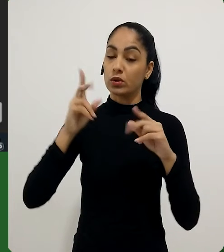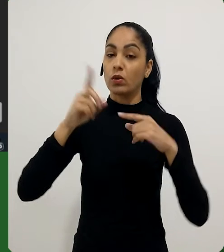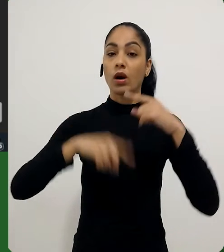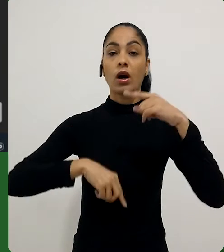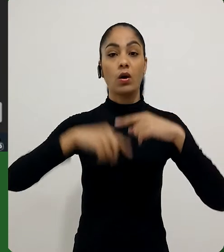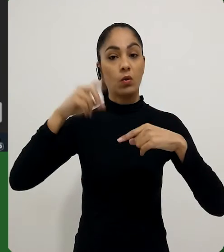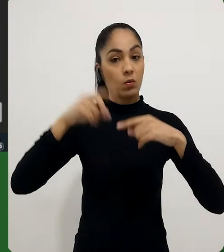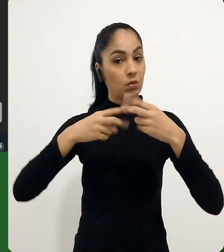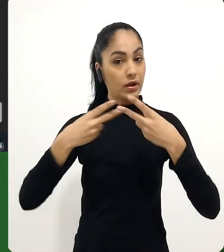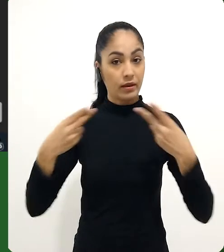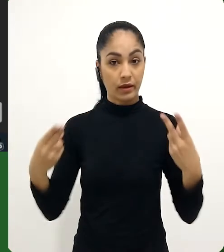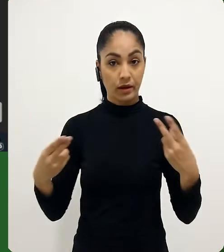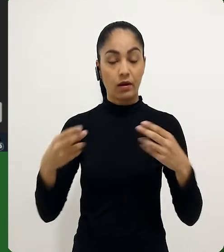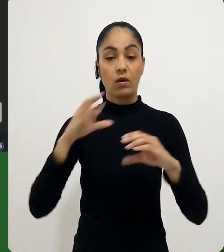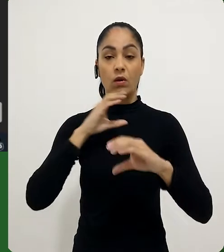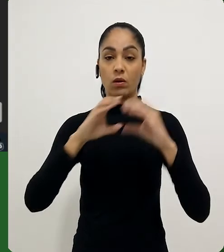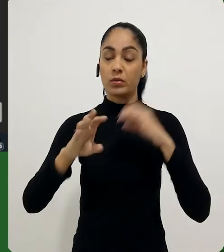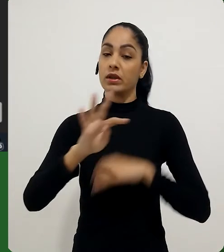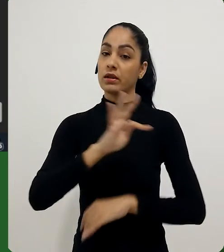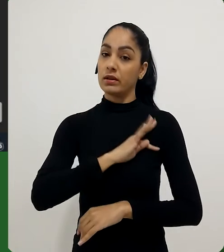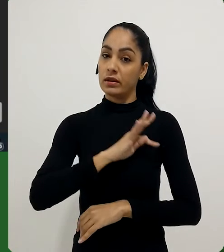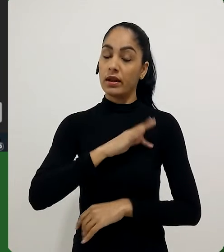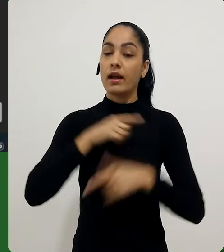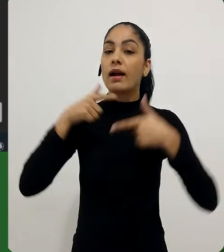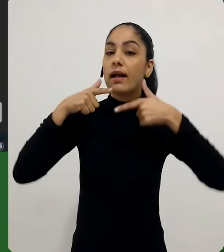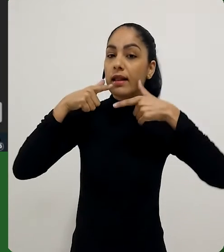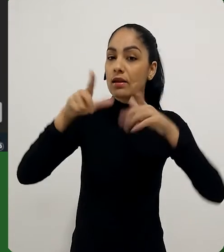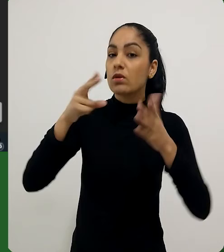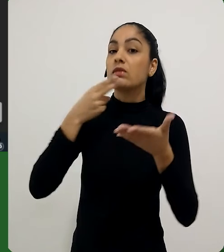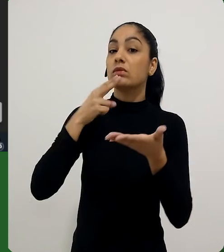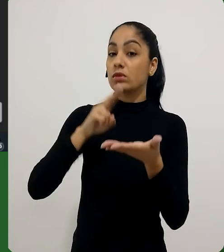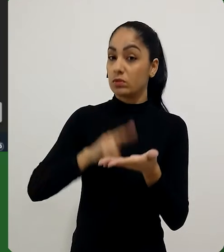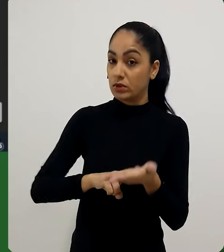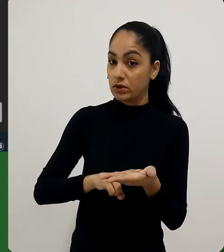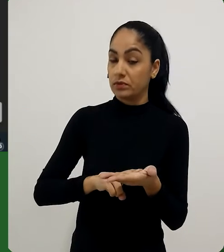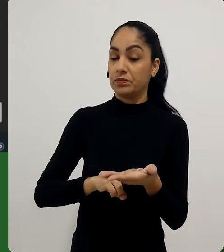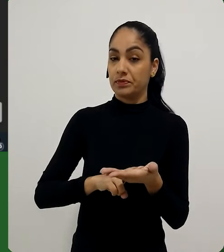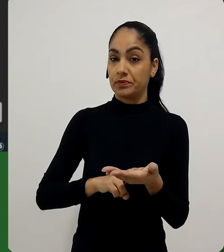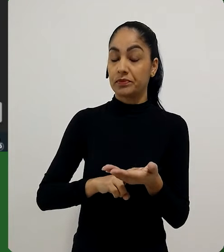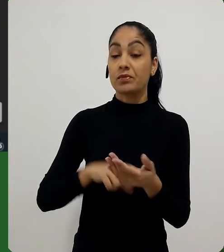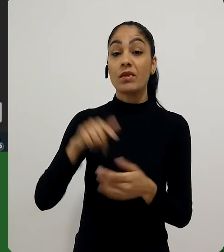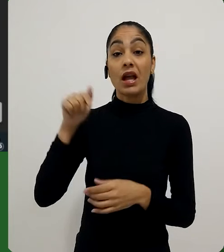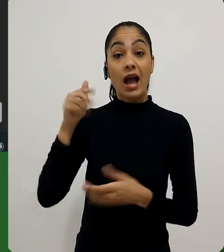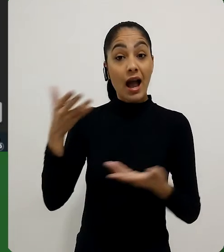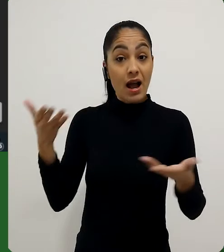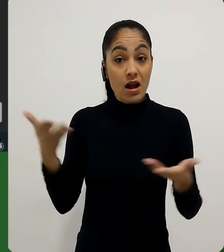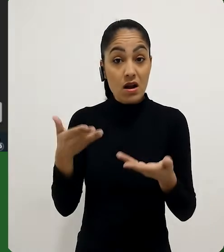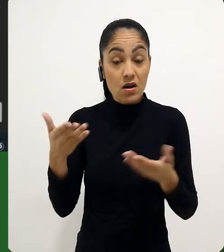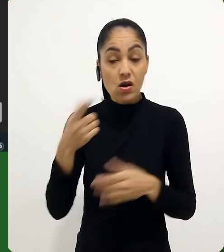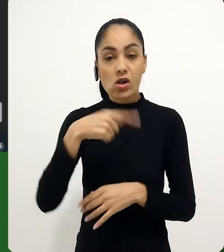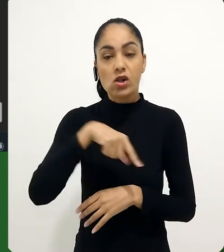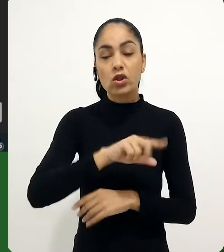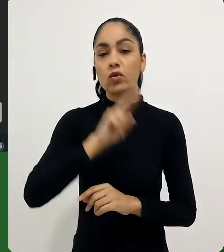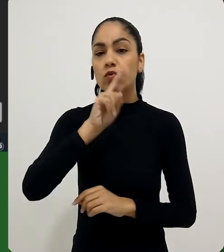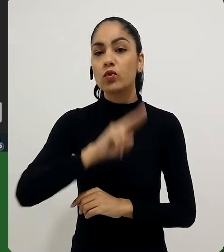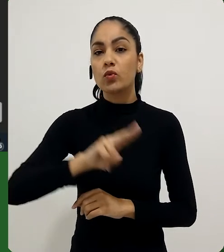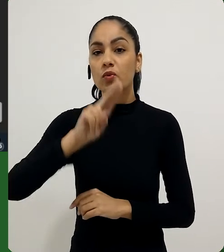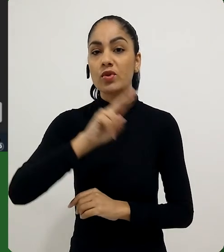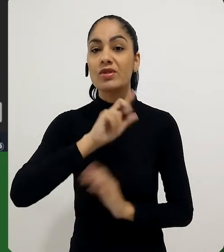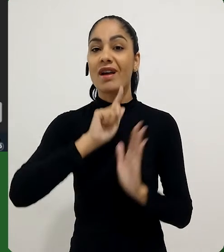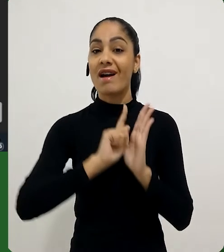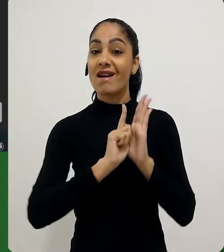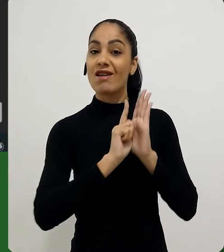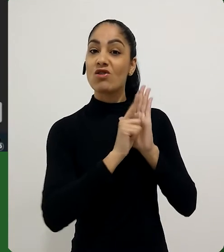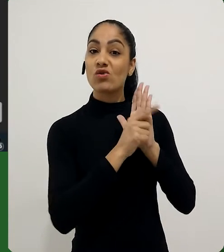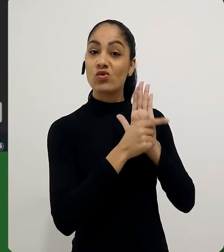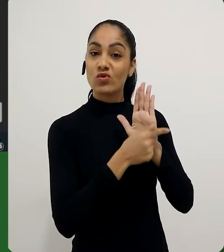utilizando, né, o mesmo material, comunicação técnica, linguagem e correspondência. Na unidade 3,